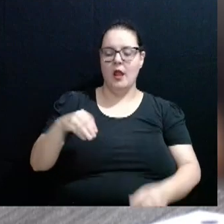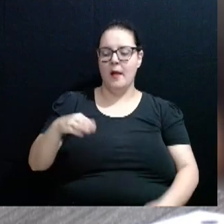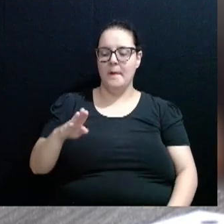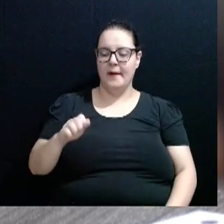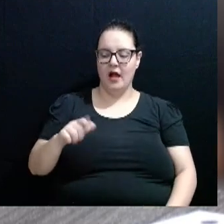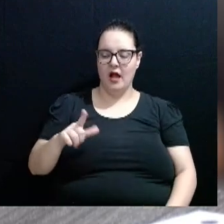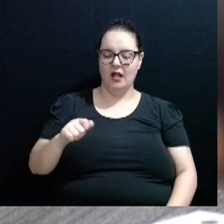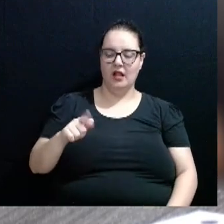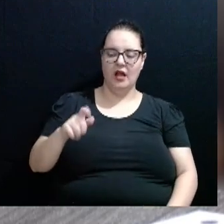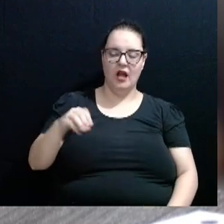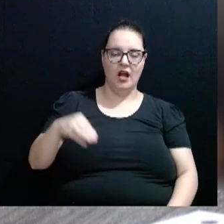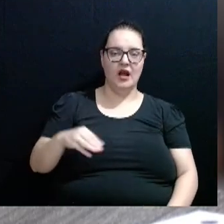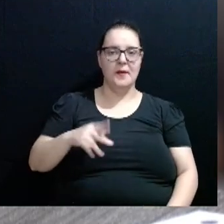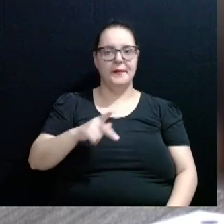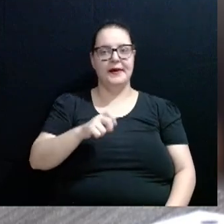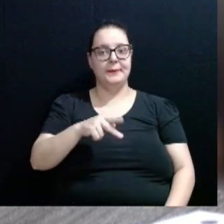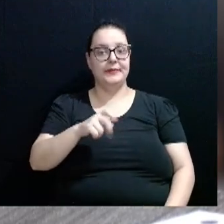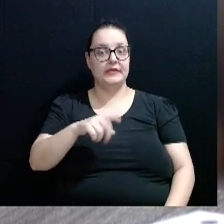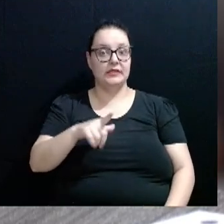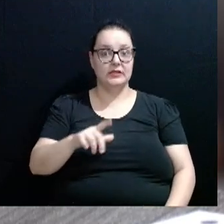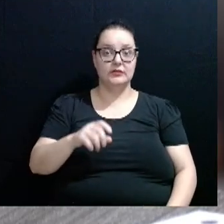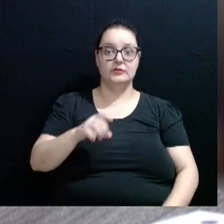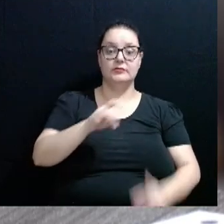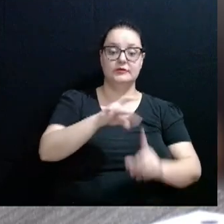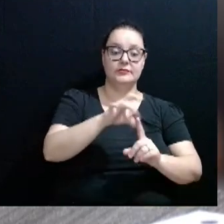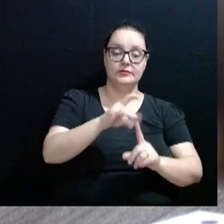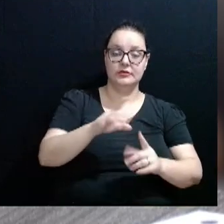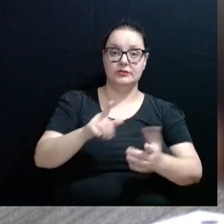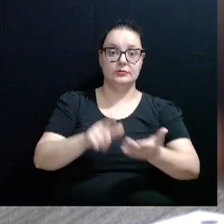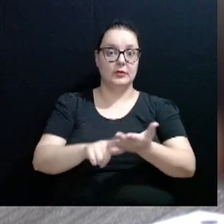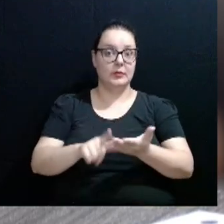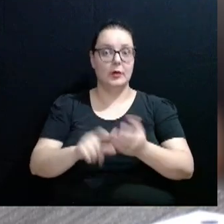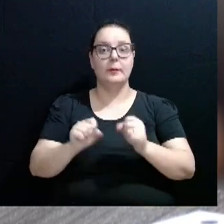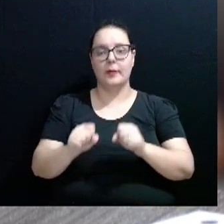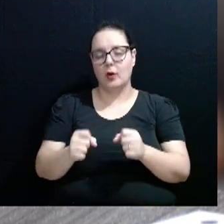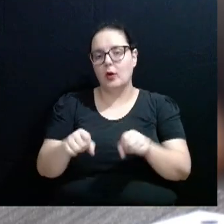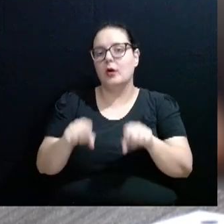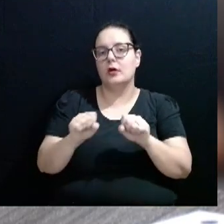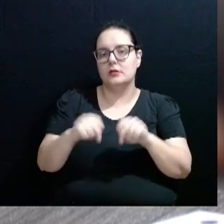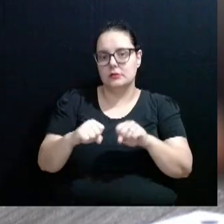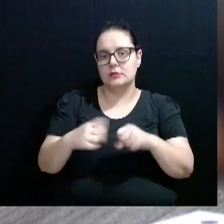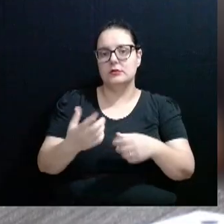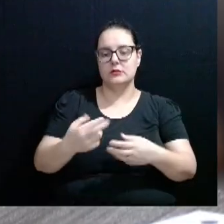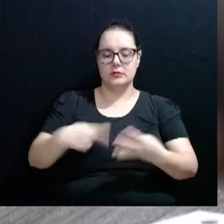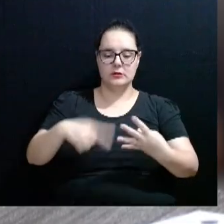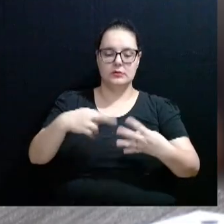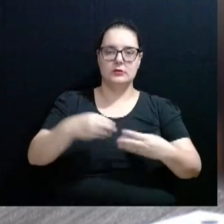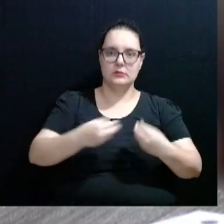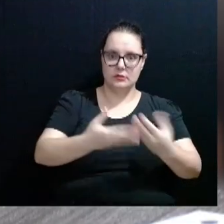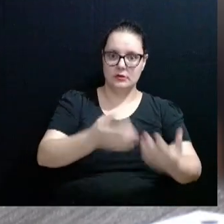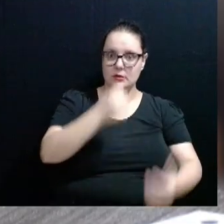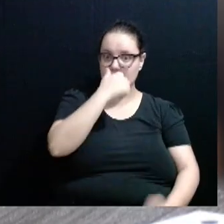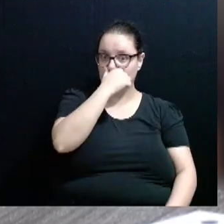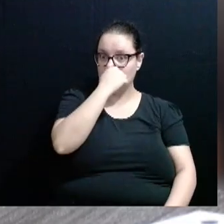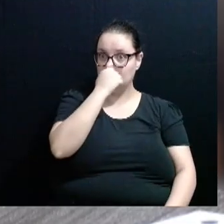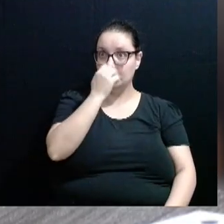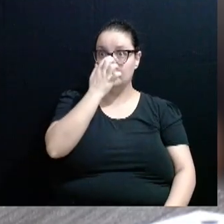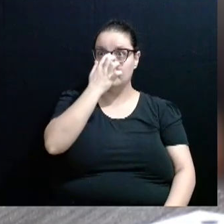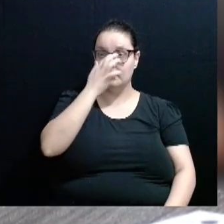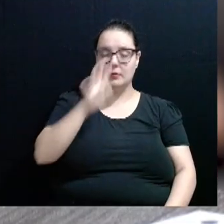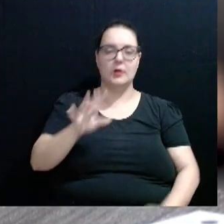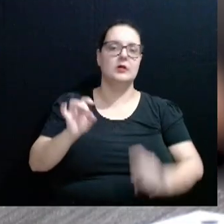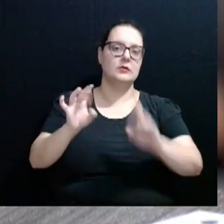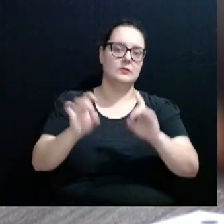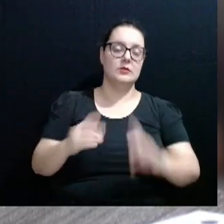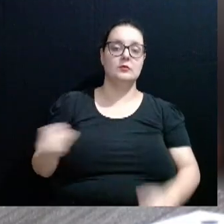o papel, o vidro, né, ele pode sim ser descartado nos ecopontos. Isso é especialmente importante porque